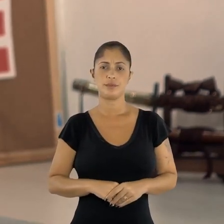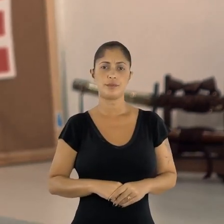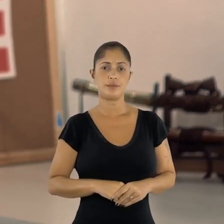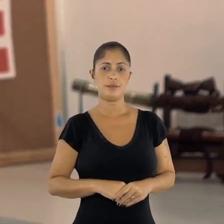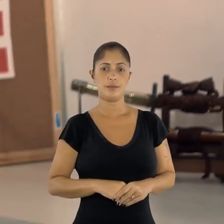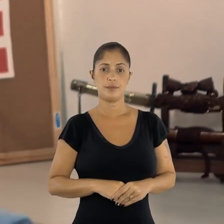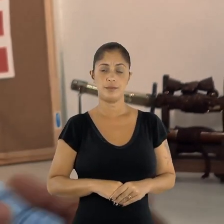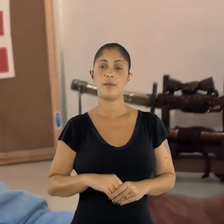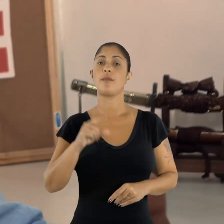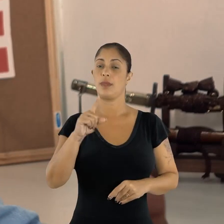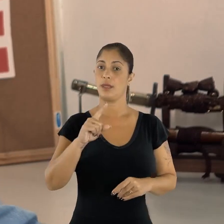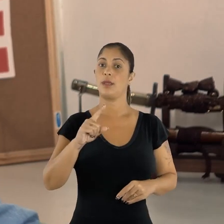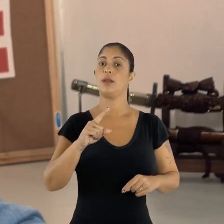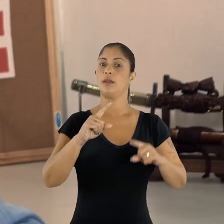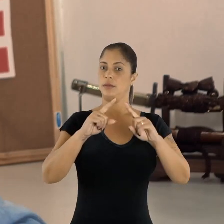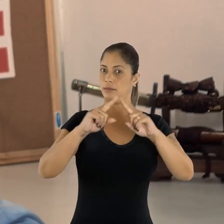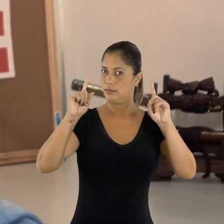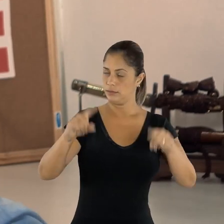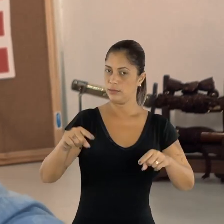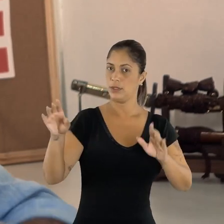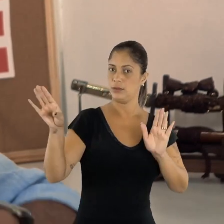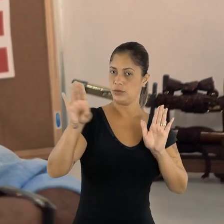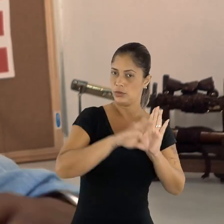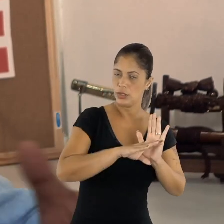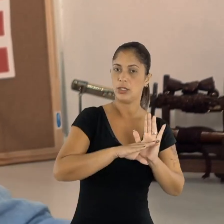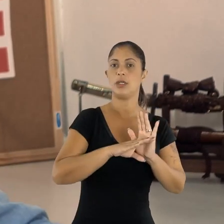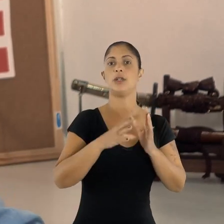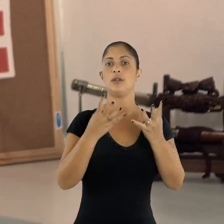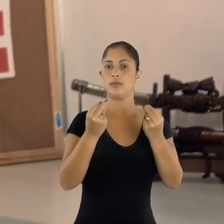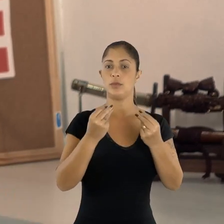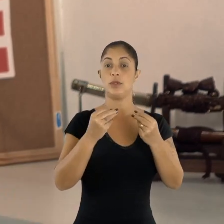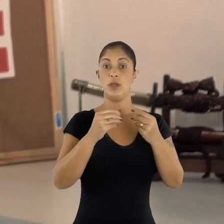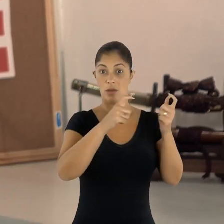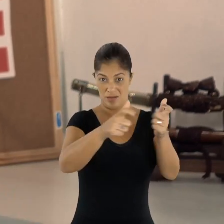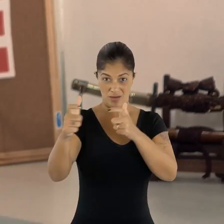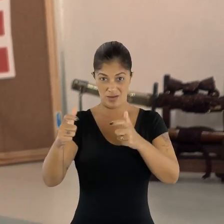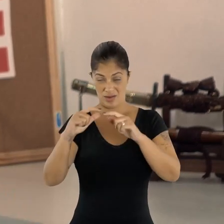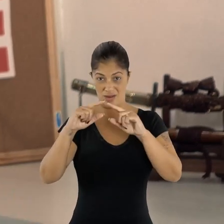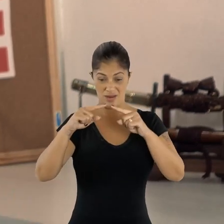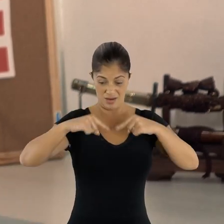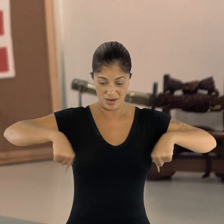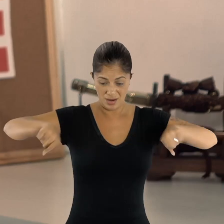E os trabalhadores estão chegando, já tem uma multidão no Paço Municipal.